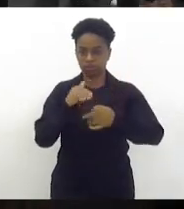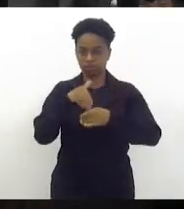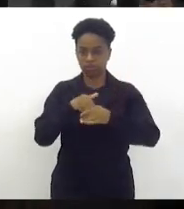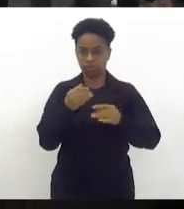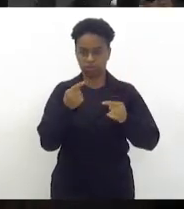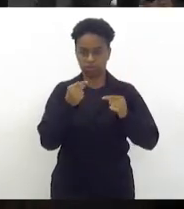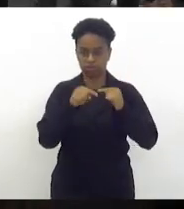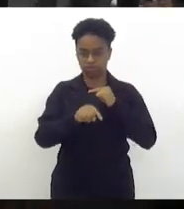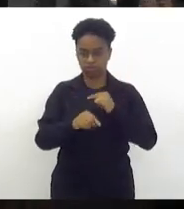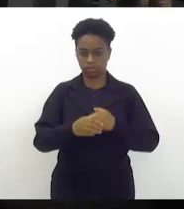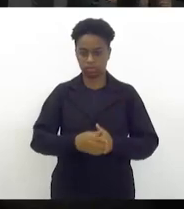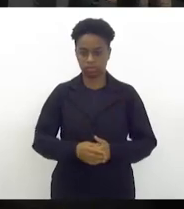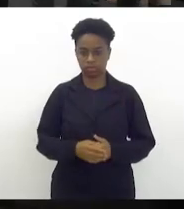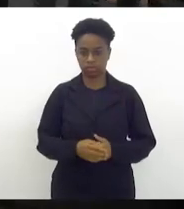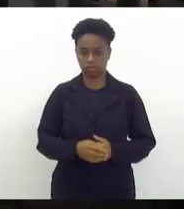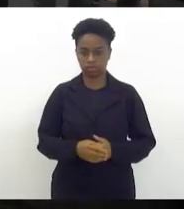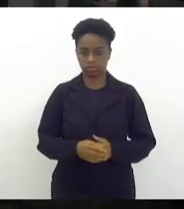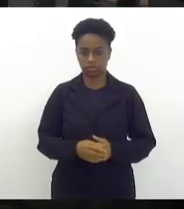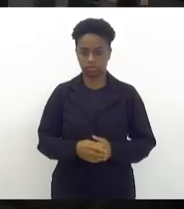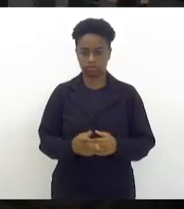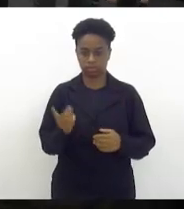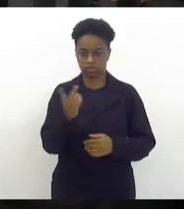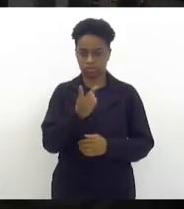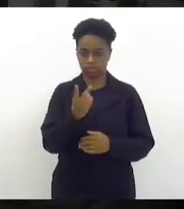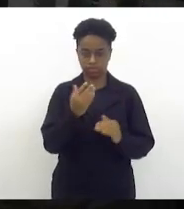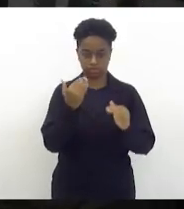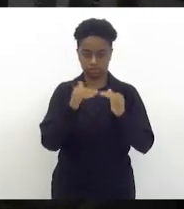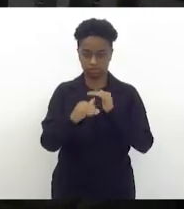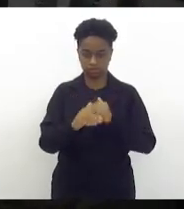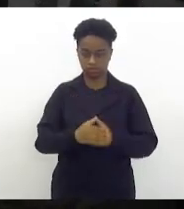Consignar meu voto contrário, presidente. Contrário, Pobel e Amorim.